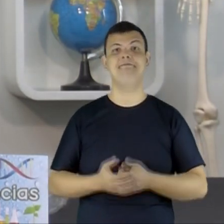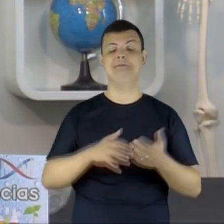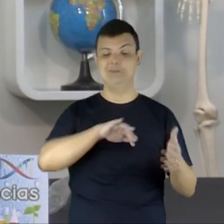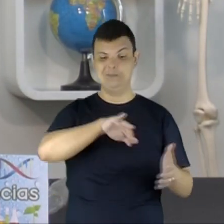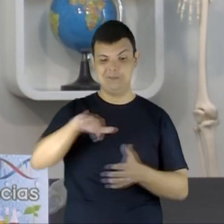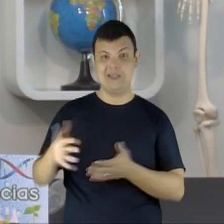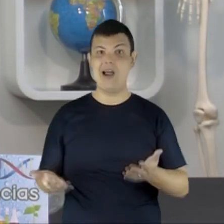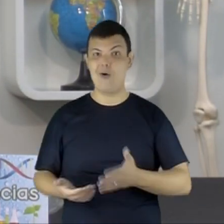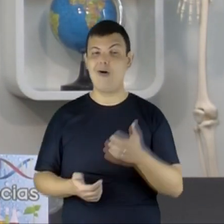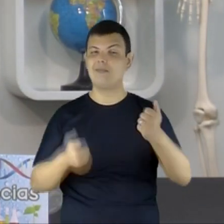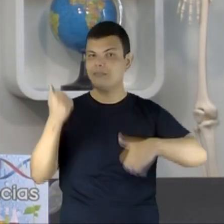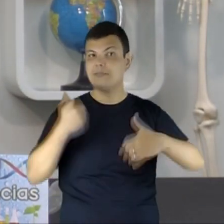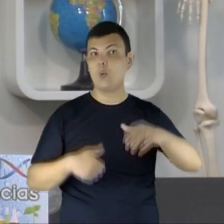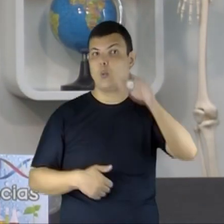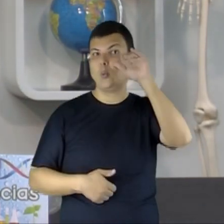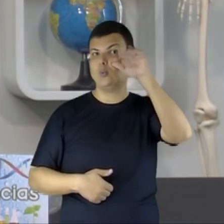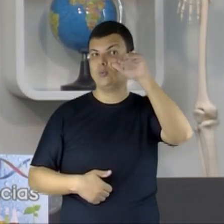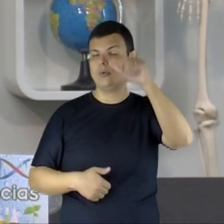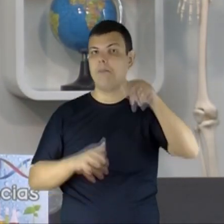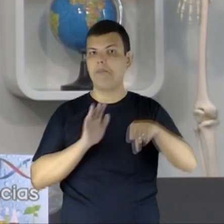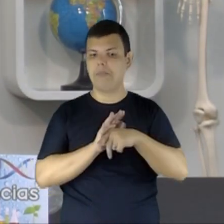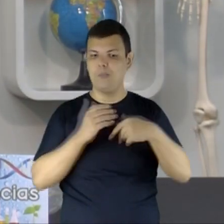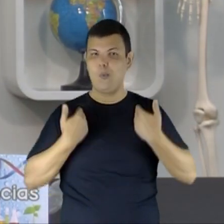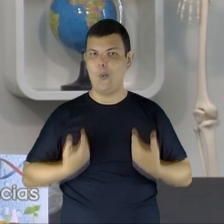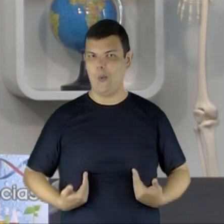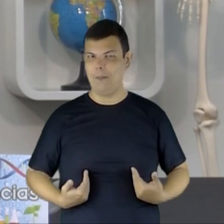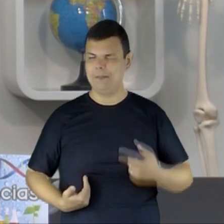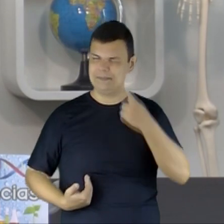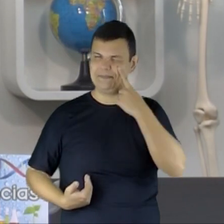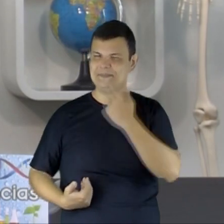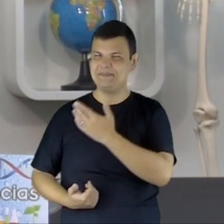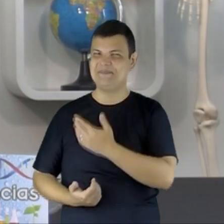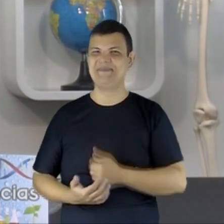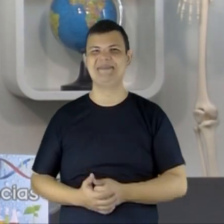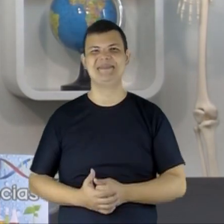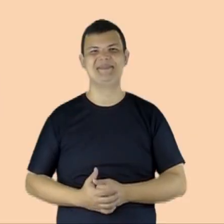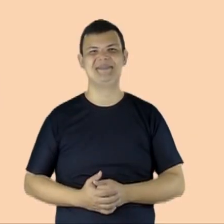umas curiosidades do corpo humano. Vamos ver aí.